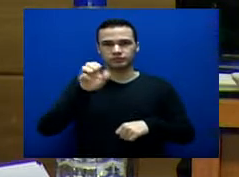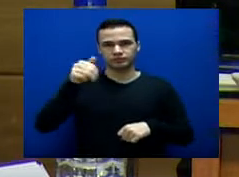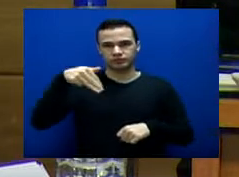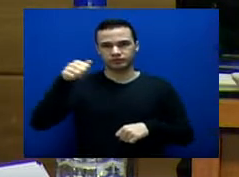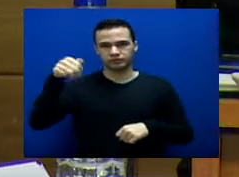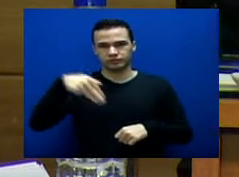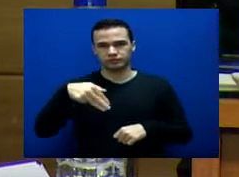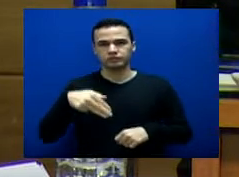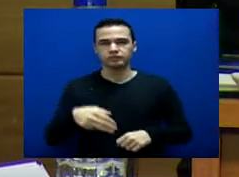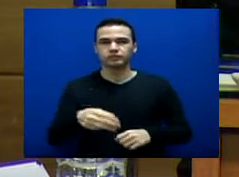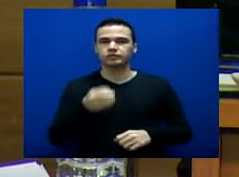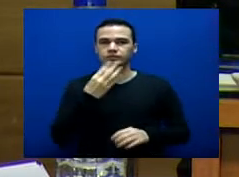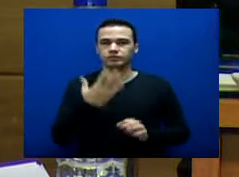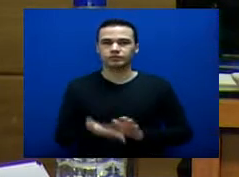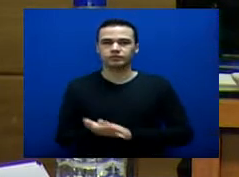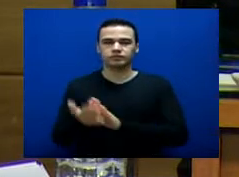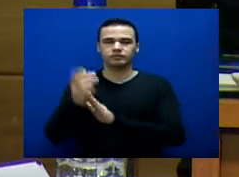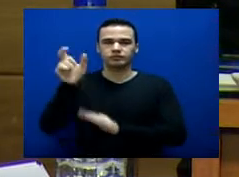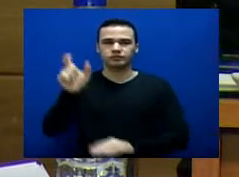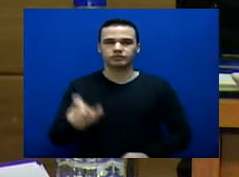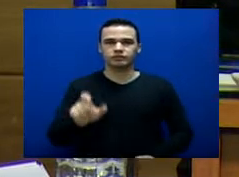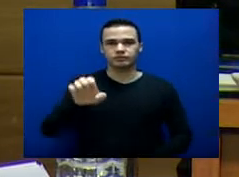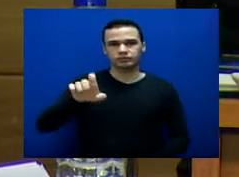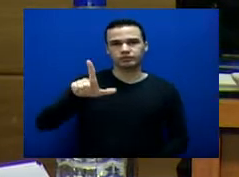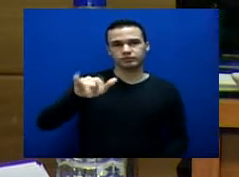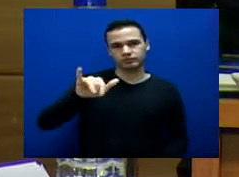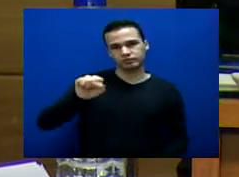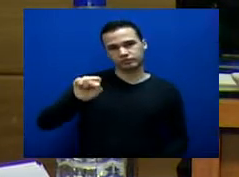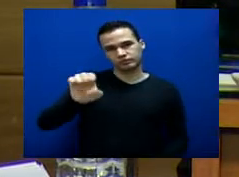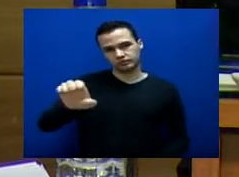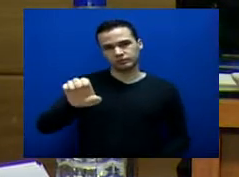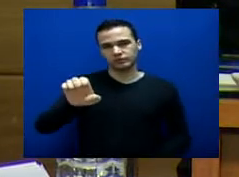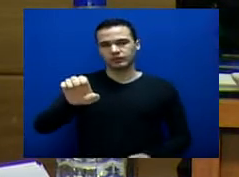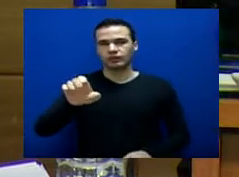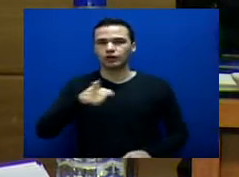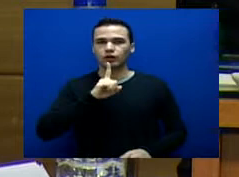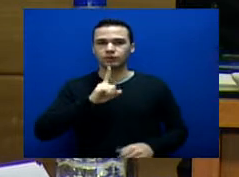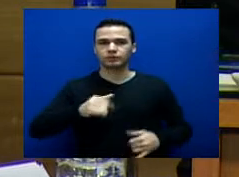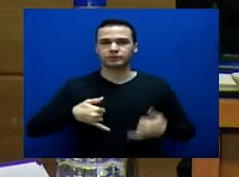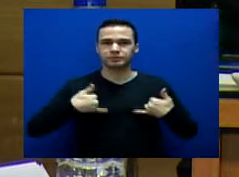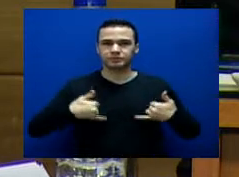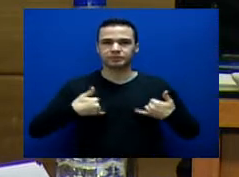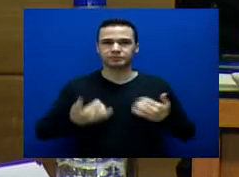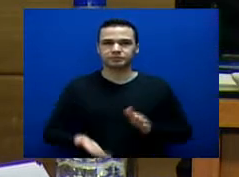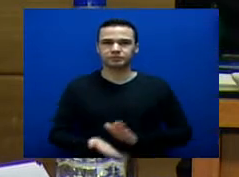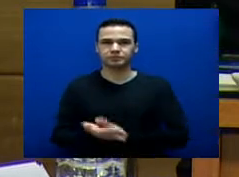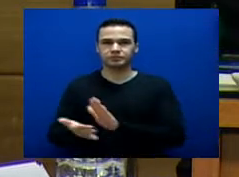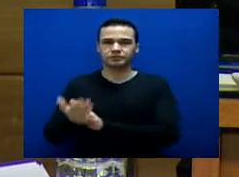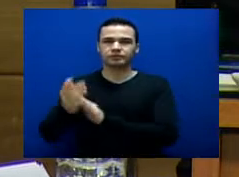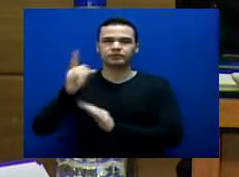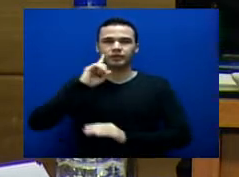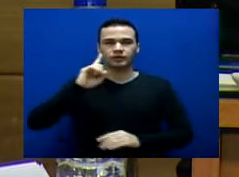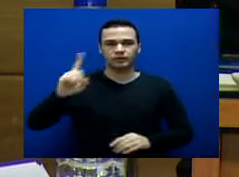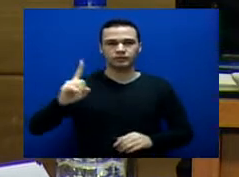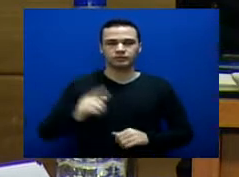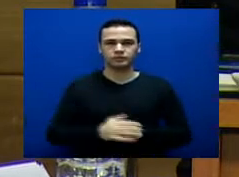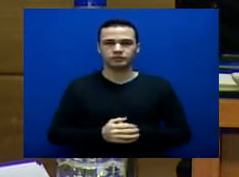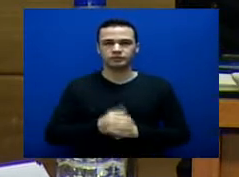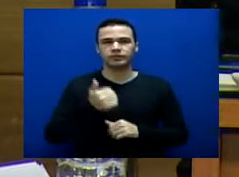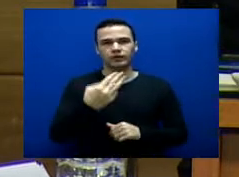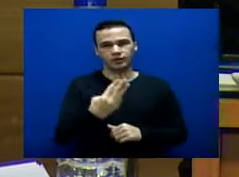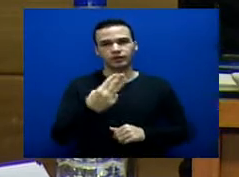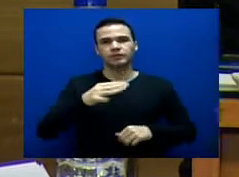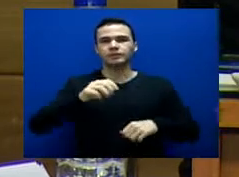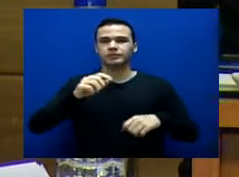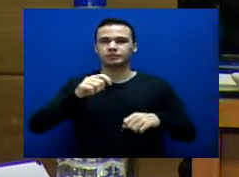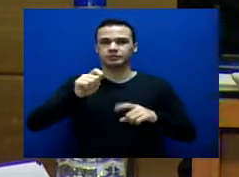Santos. Votos e congratulações a Elise Michele Santana, a Mi Martins, pela passagem da sua data natalícia, comemorado dia 13